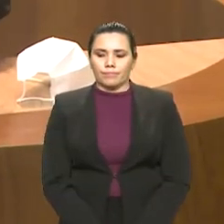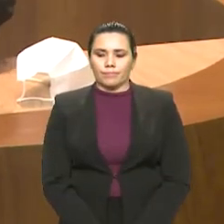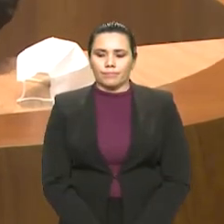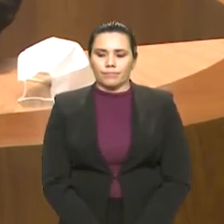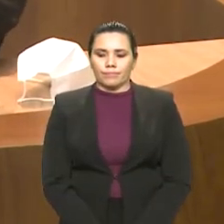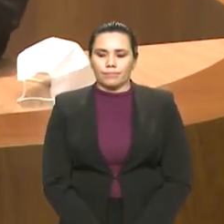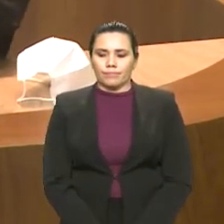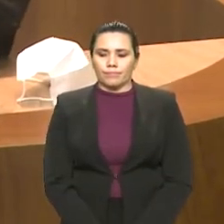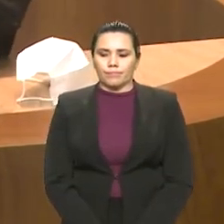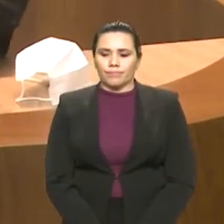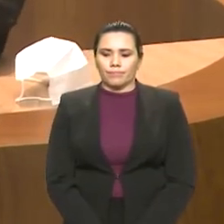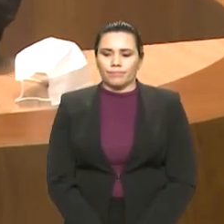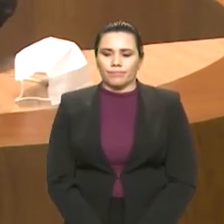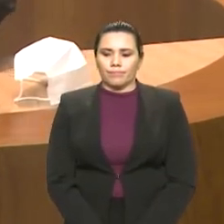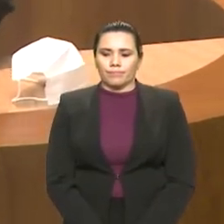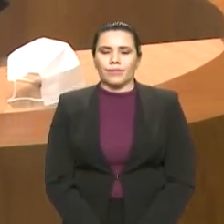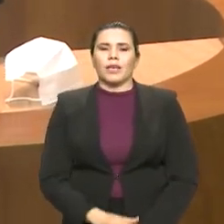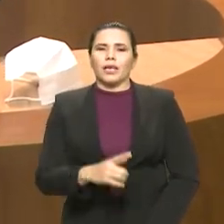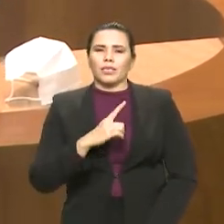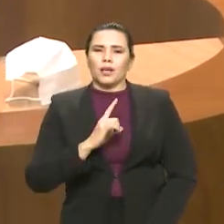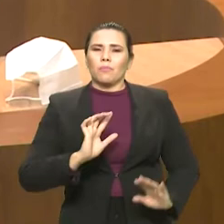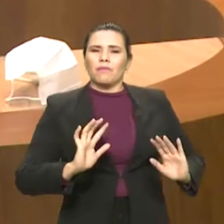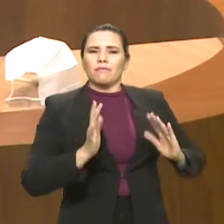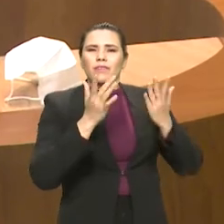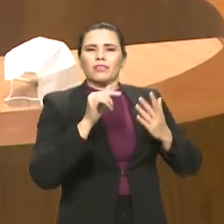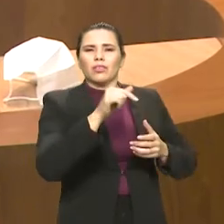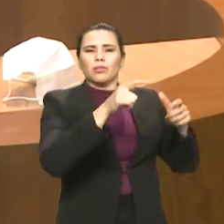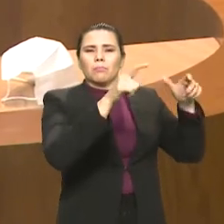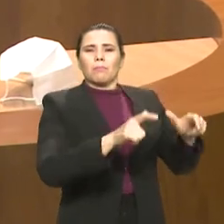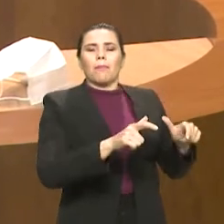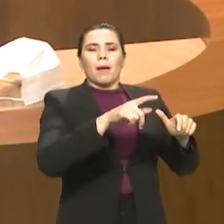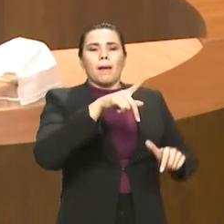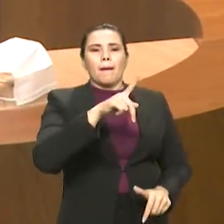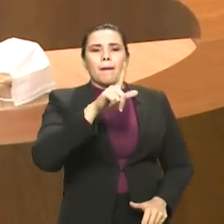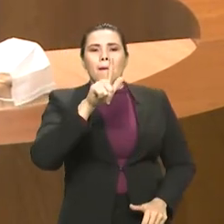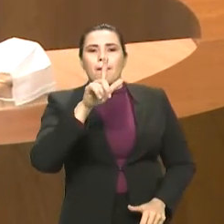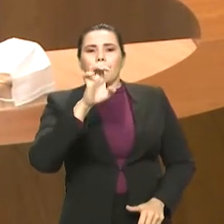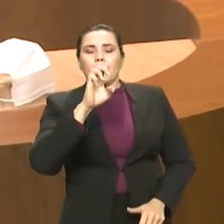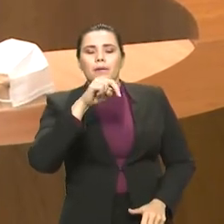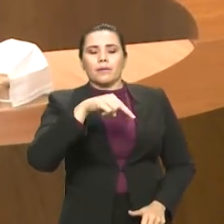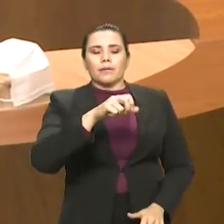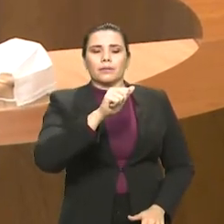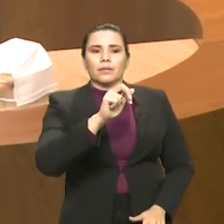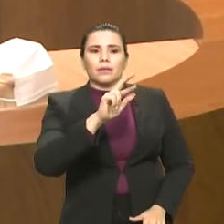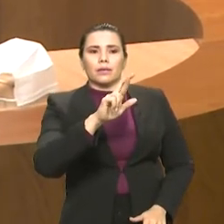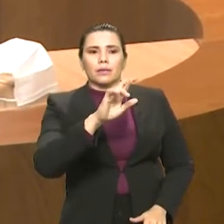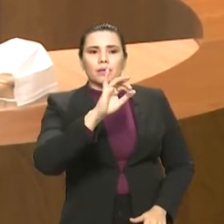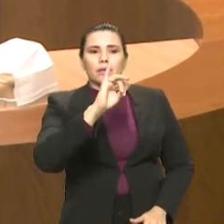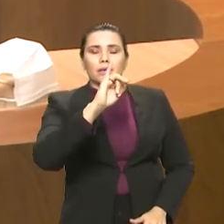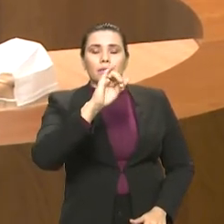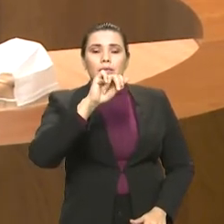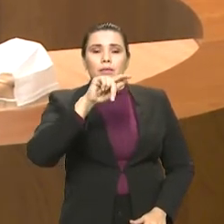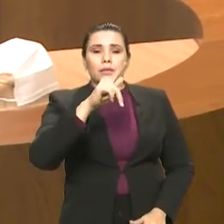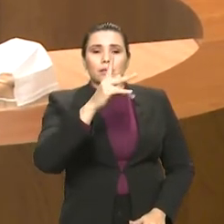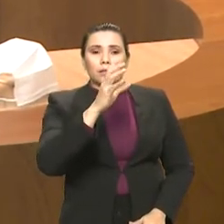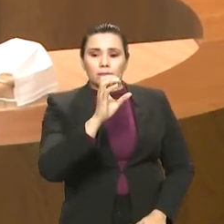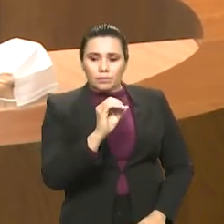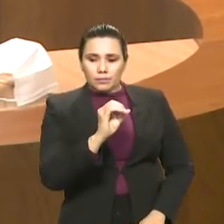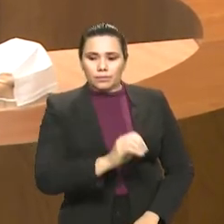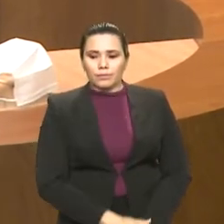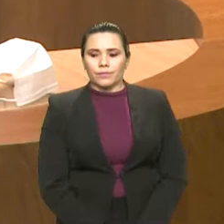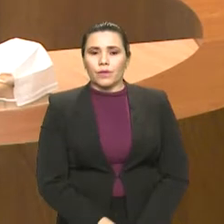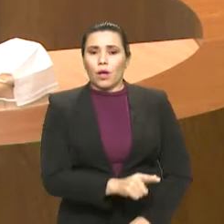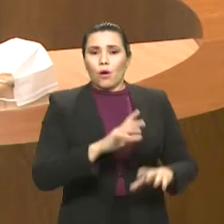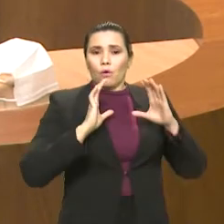ali em festa do plenarinho, promovido pela Procuradoria da Mulher dessa Casa, coordenada pela